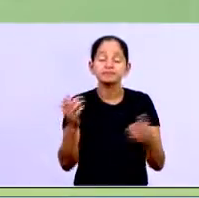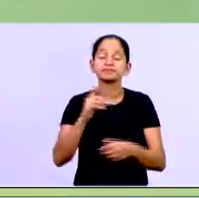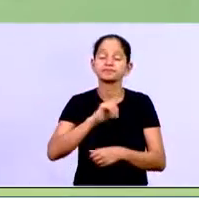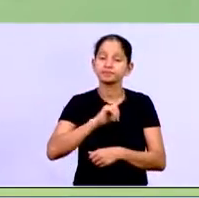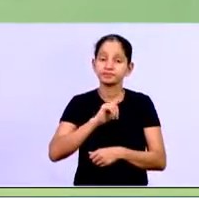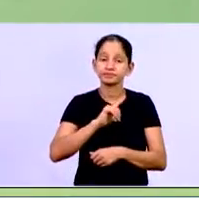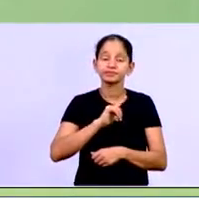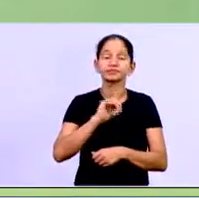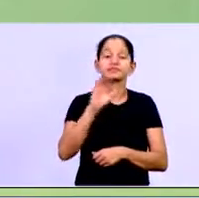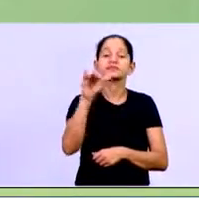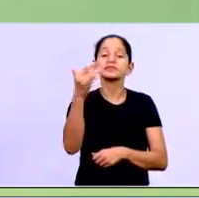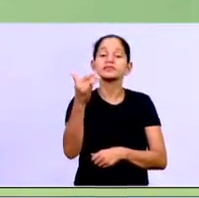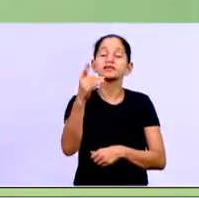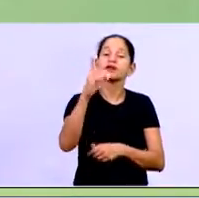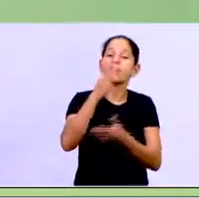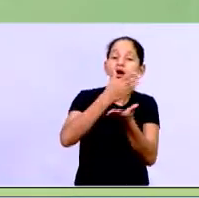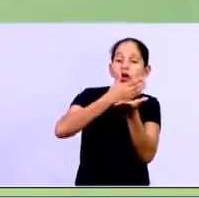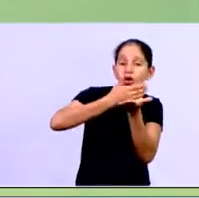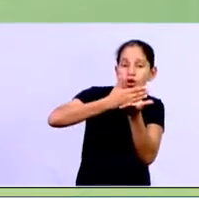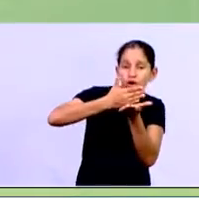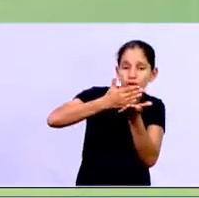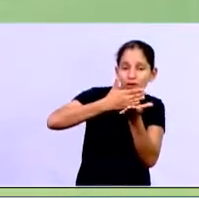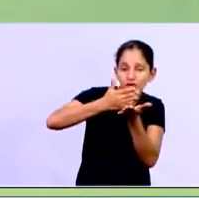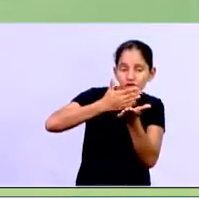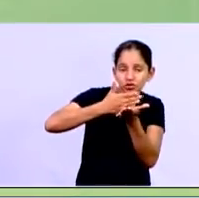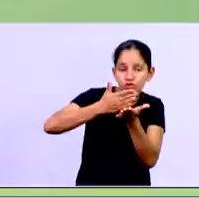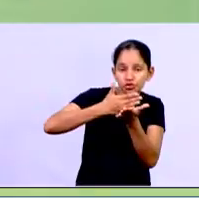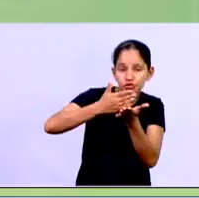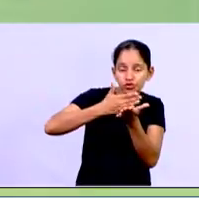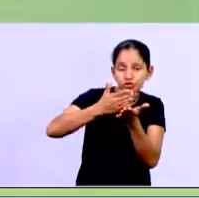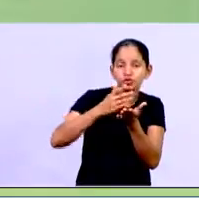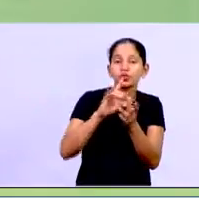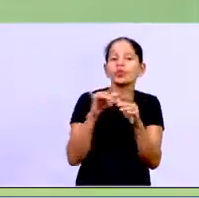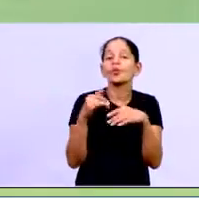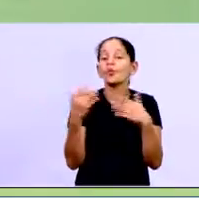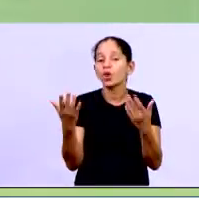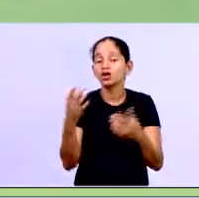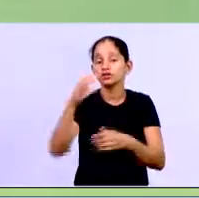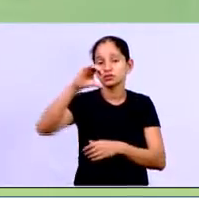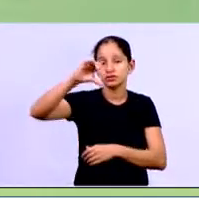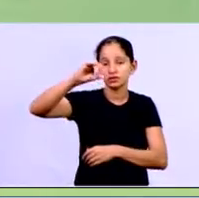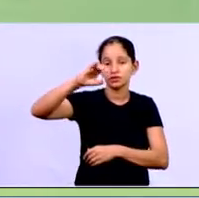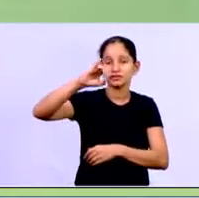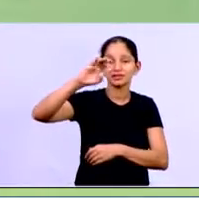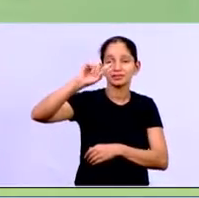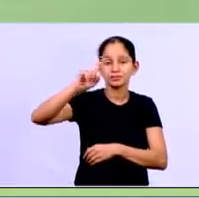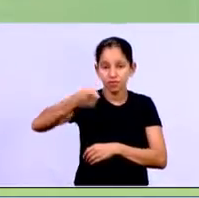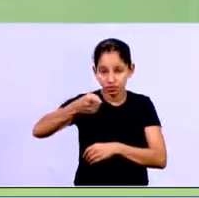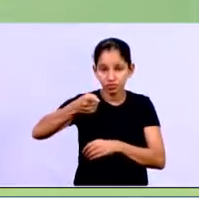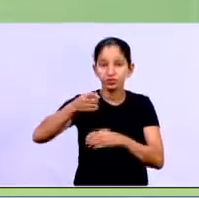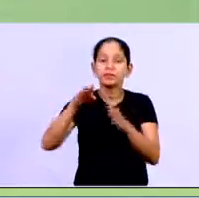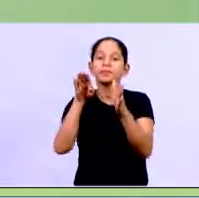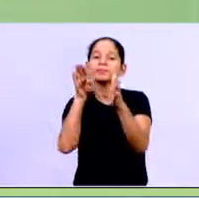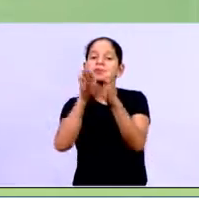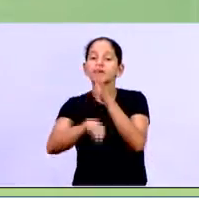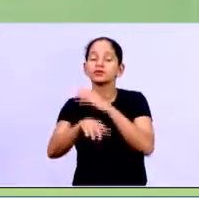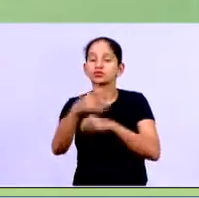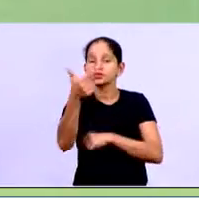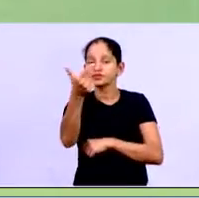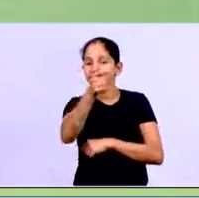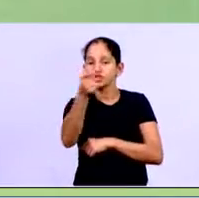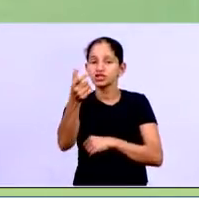o quê? Saldo devedor inicial, meu saldo devedor inicial é 90 mil, menos 20, ou seja, o número